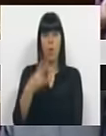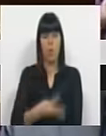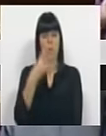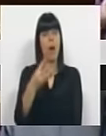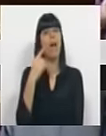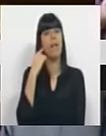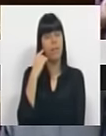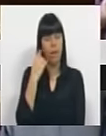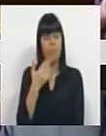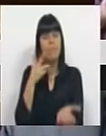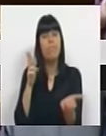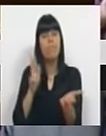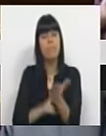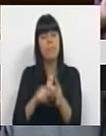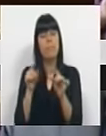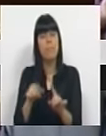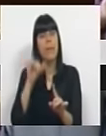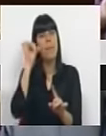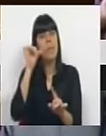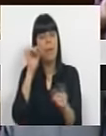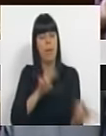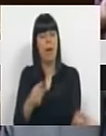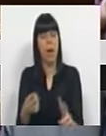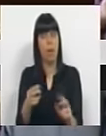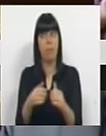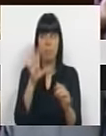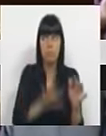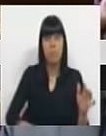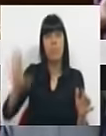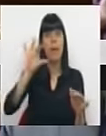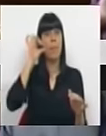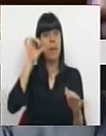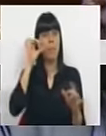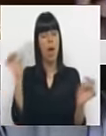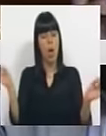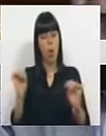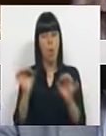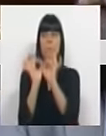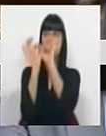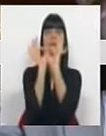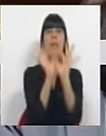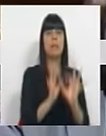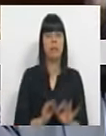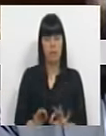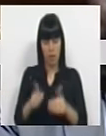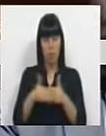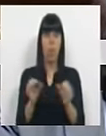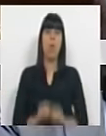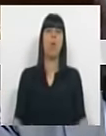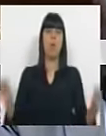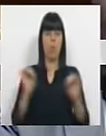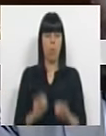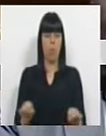4 anos envolvidos, a realidade no terreno ainda não foi alterada em todo lado e não há uma uniformização dos